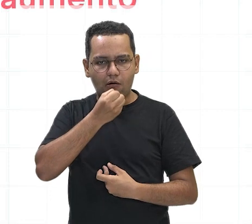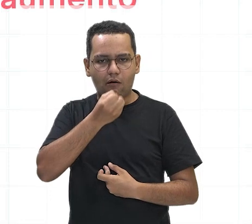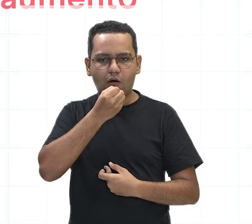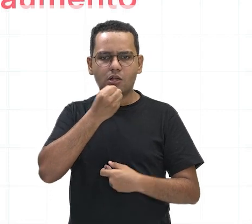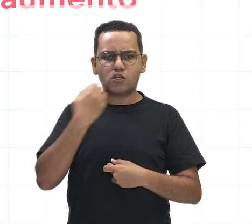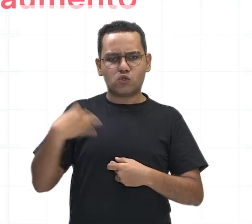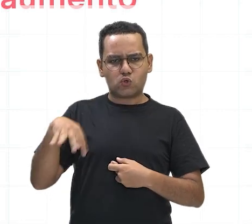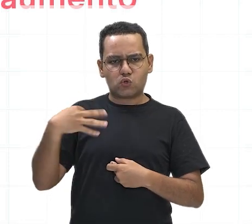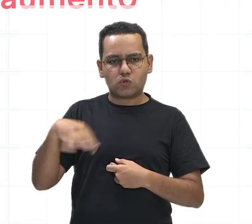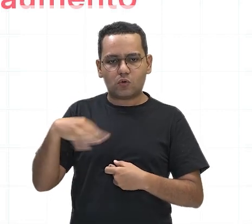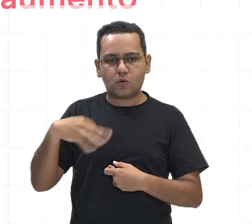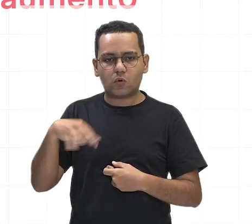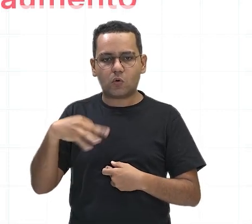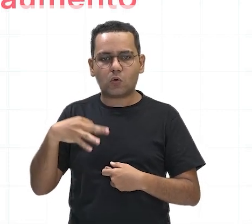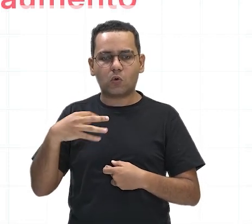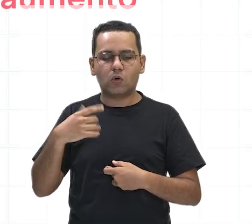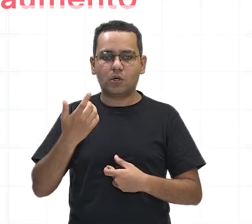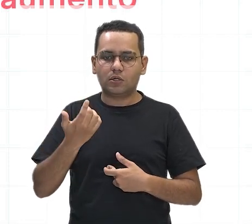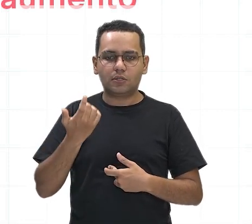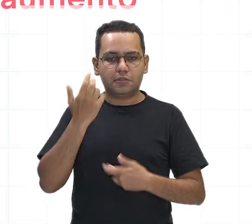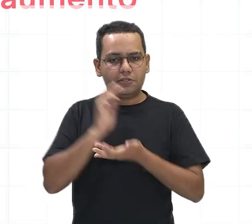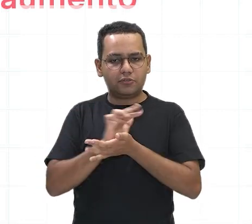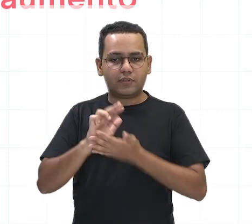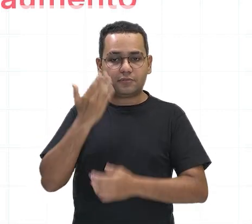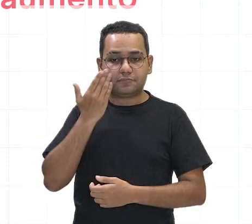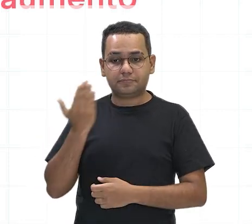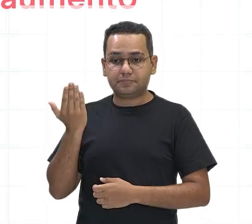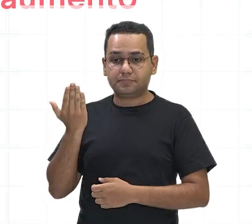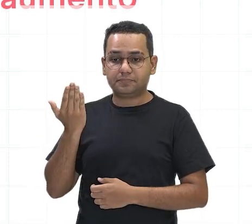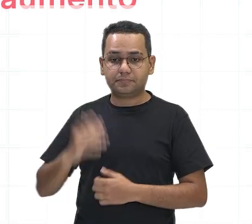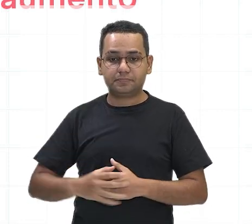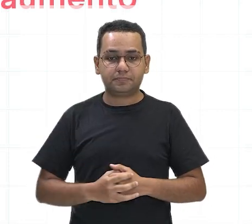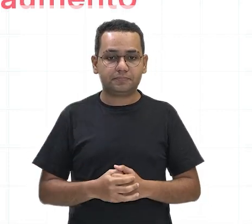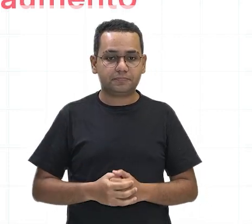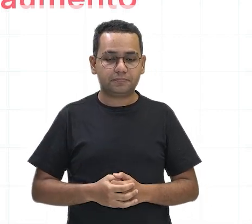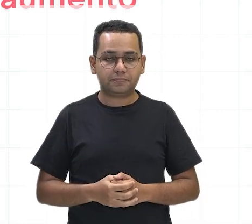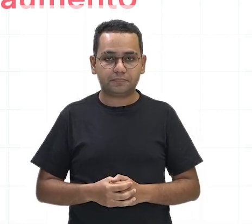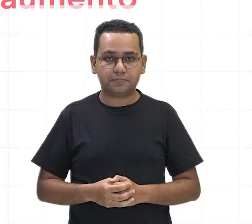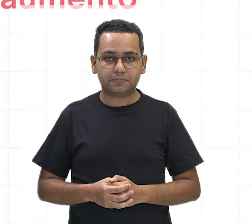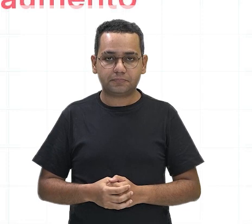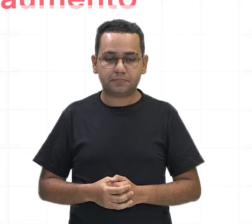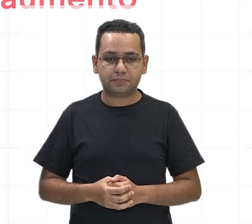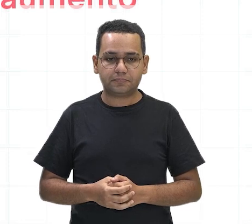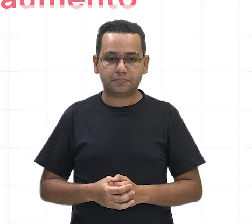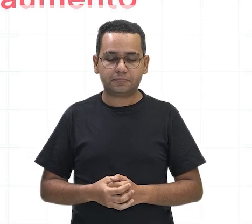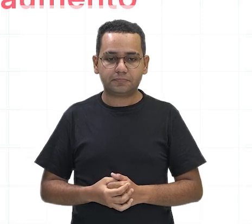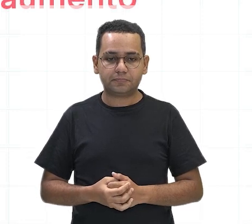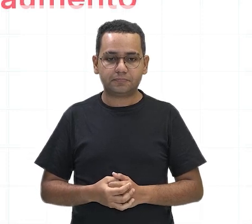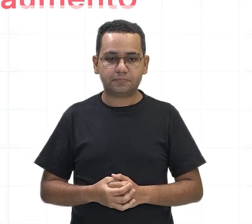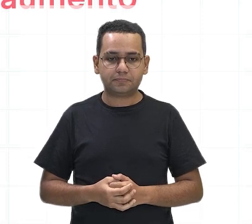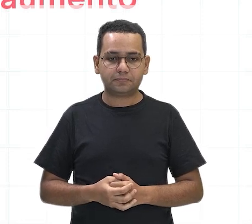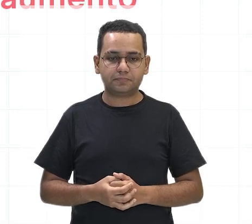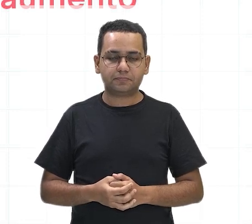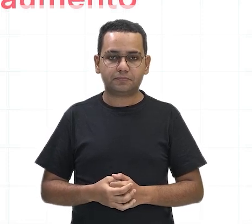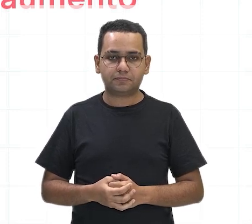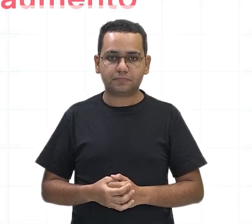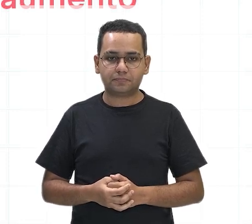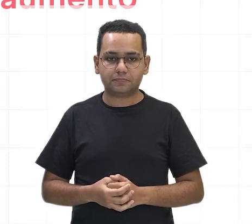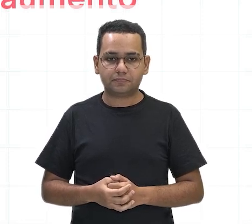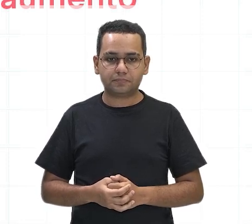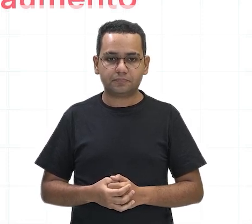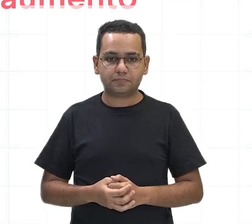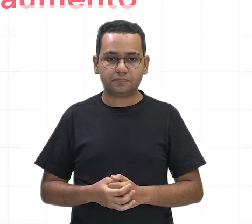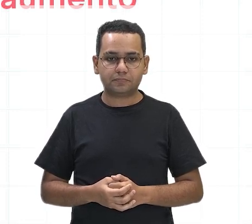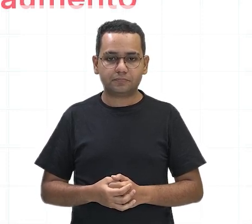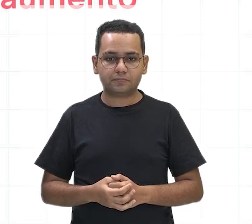perda de peso, diarreia, fraqueza, aumento do fígado e do baço, além de inchaço nos